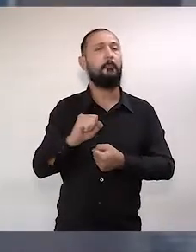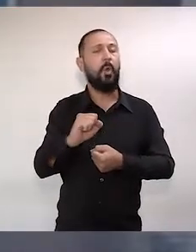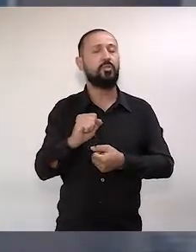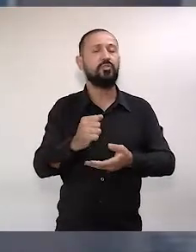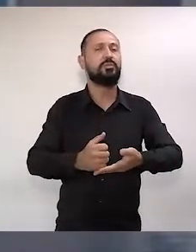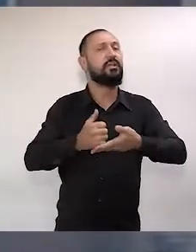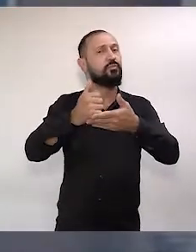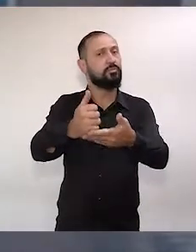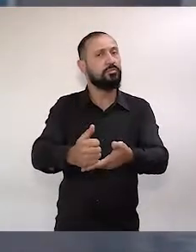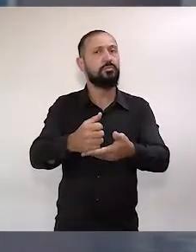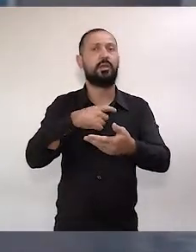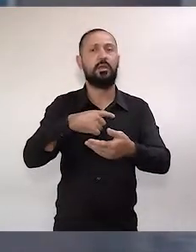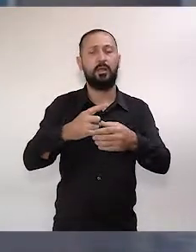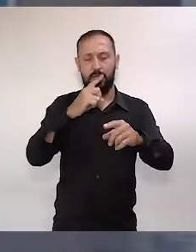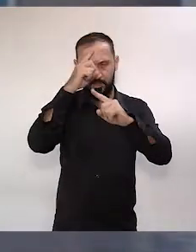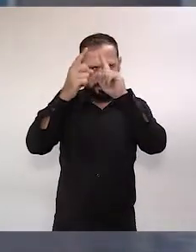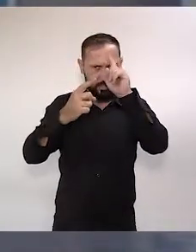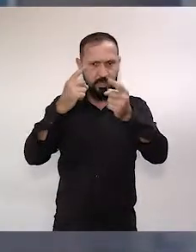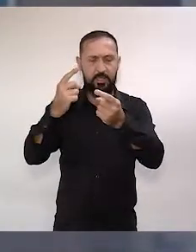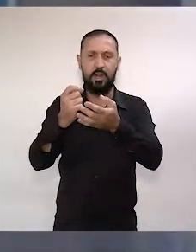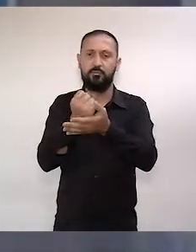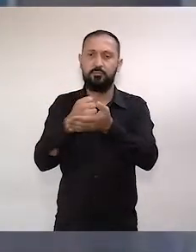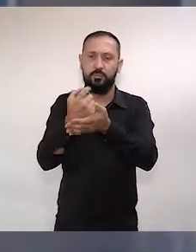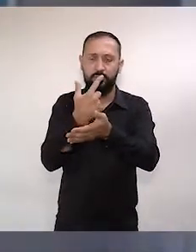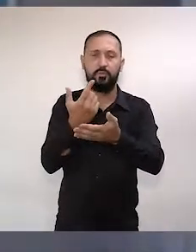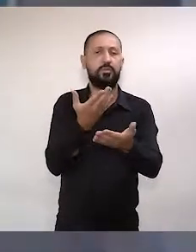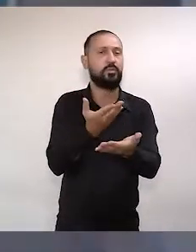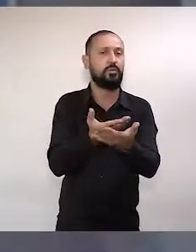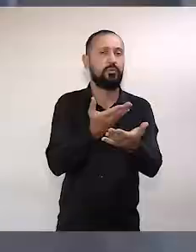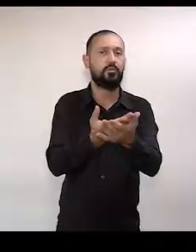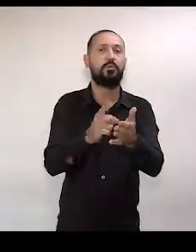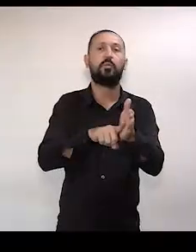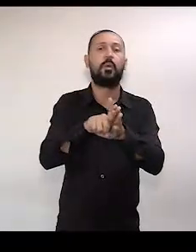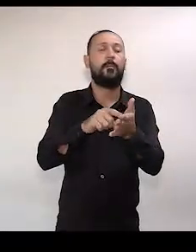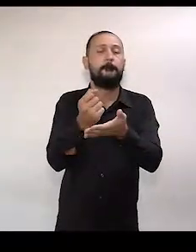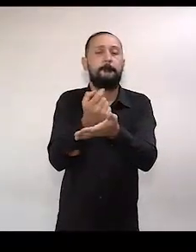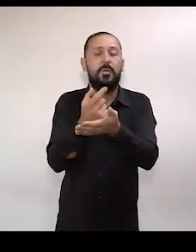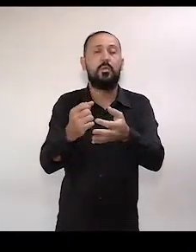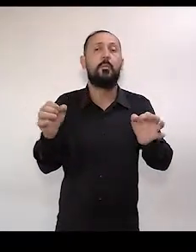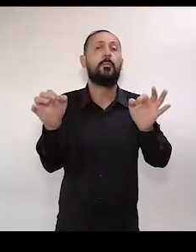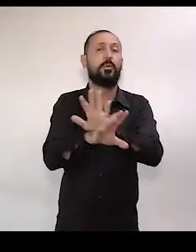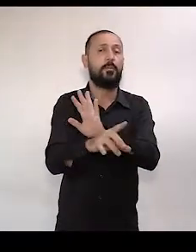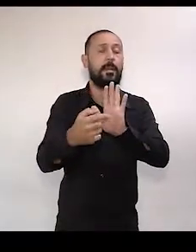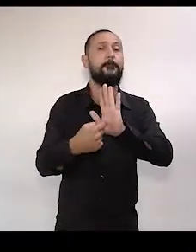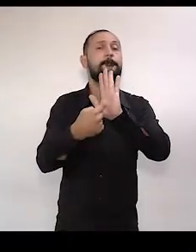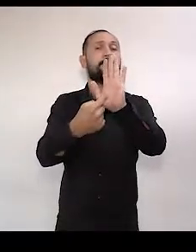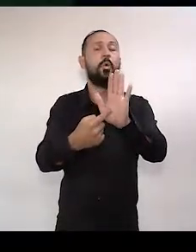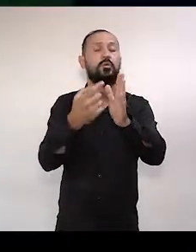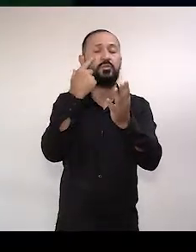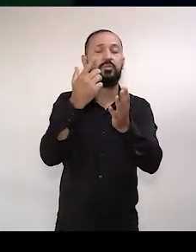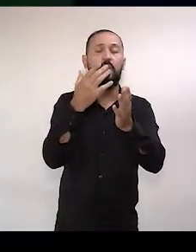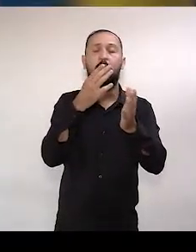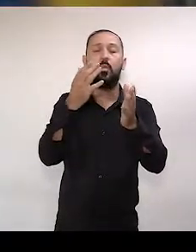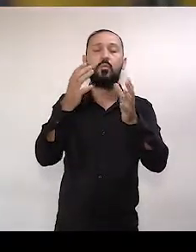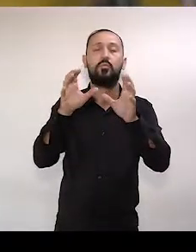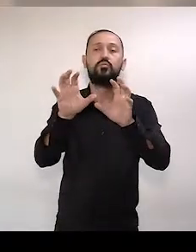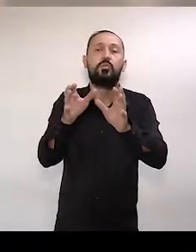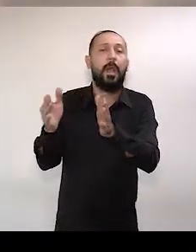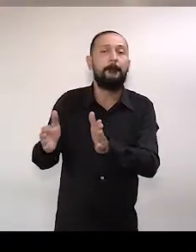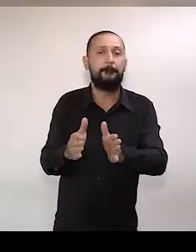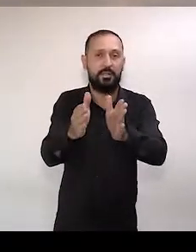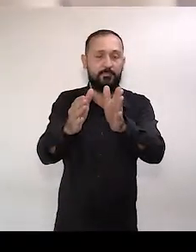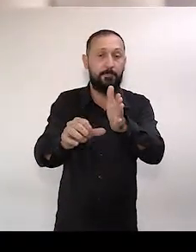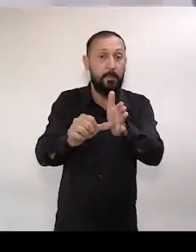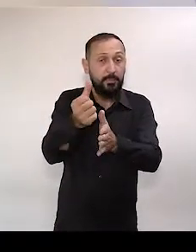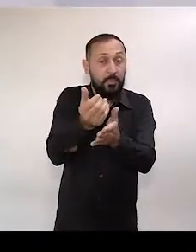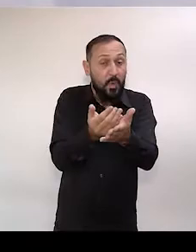de PET, e você consegue também criar medicamentos nesse sentido. O estudo não entrega um medicamento pronto, mas aponta importantes